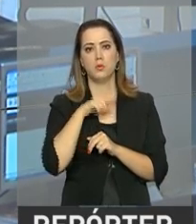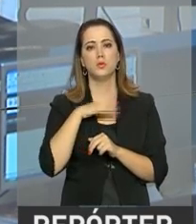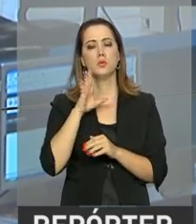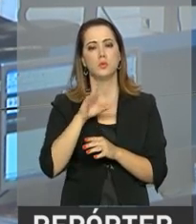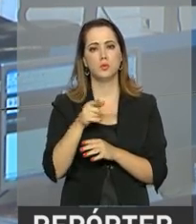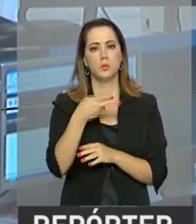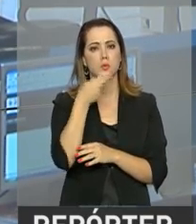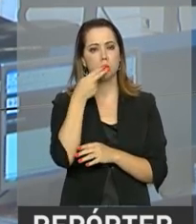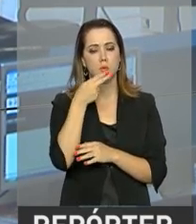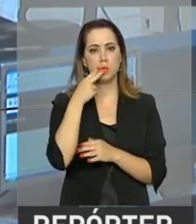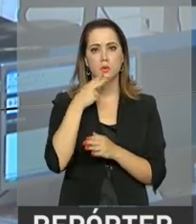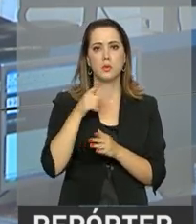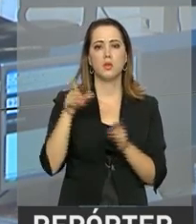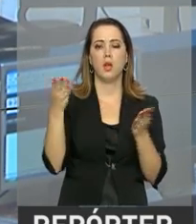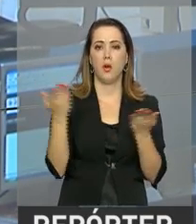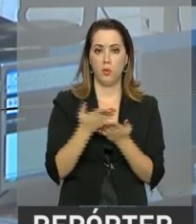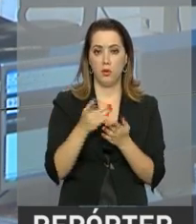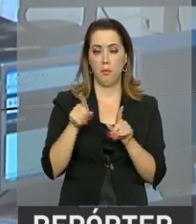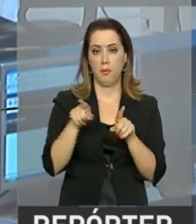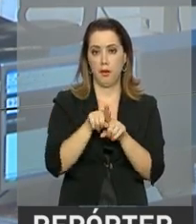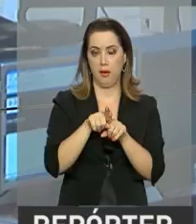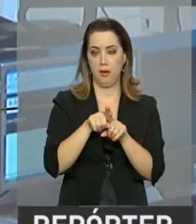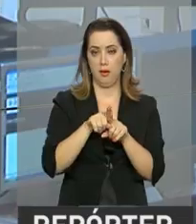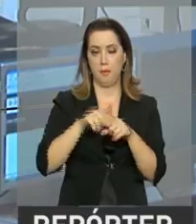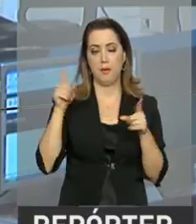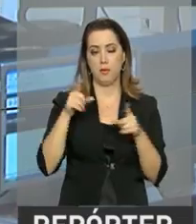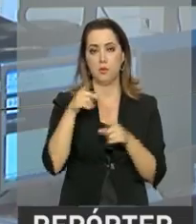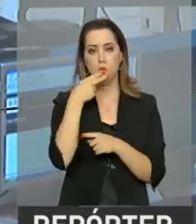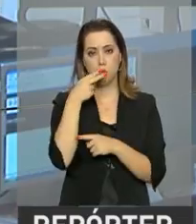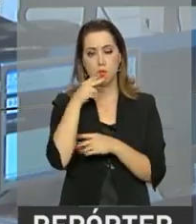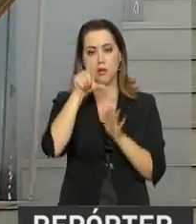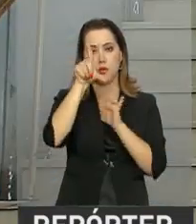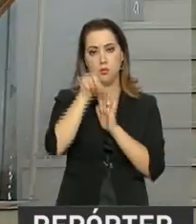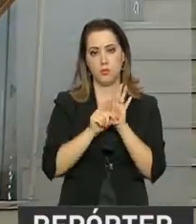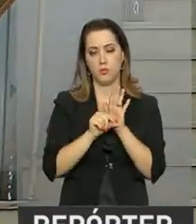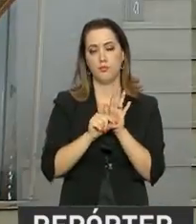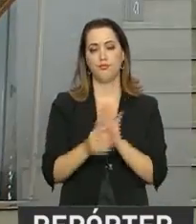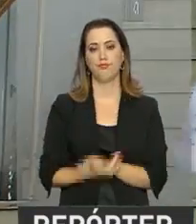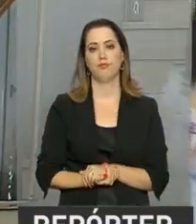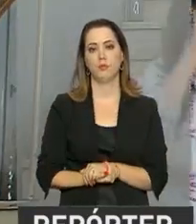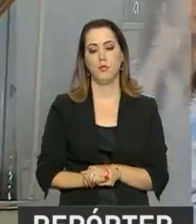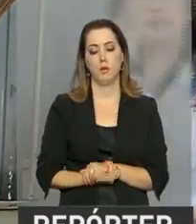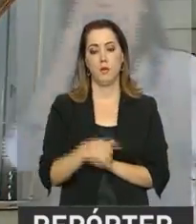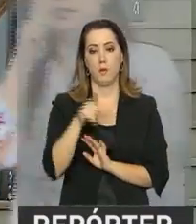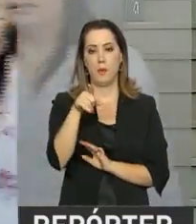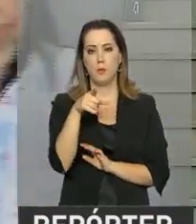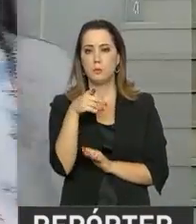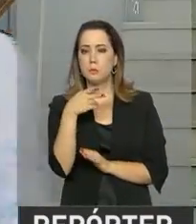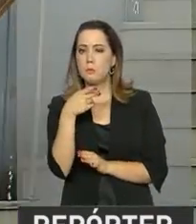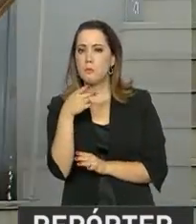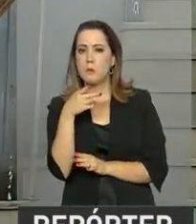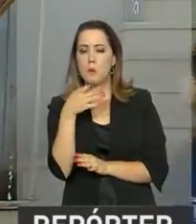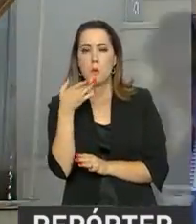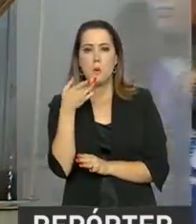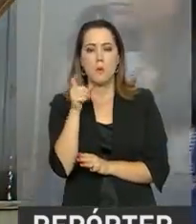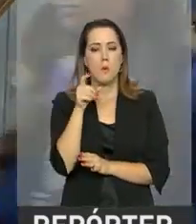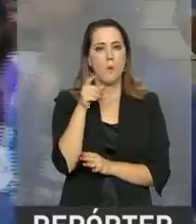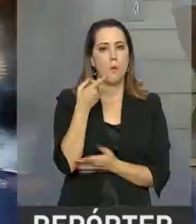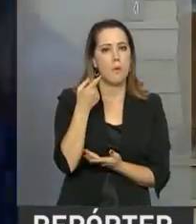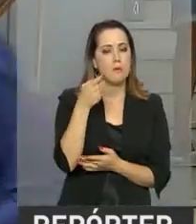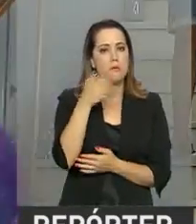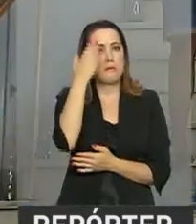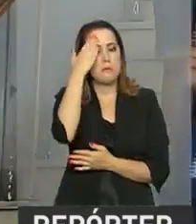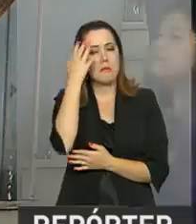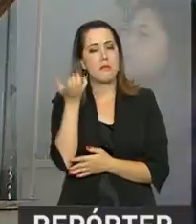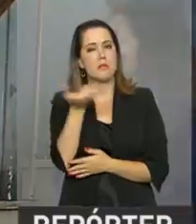jovens caiu de 6 para 5,6 por. a curiosidade e a necessidade de